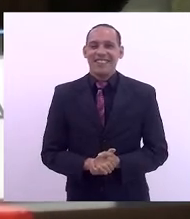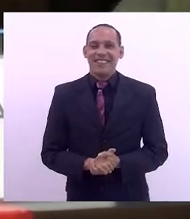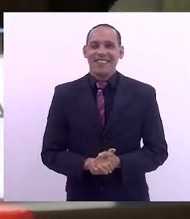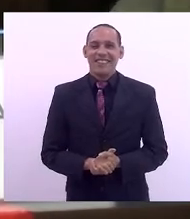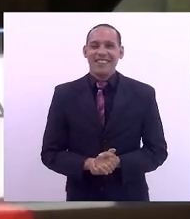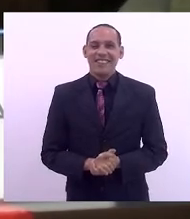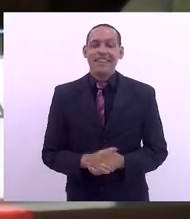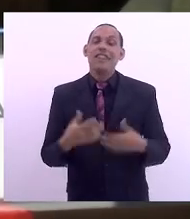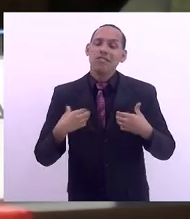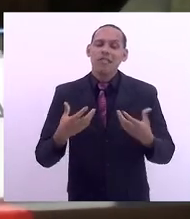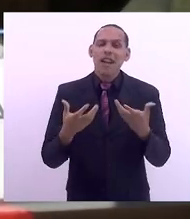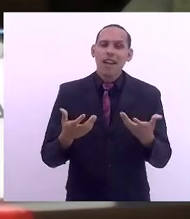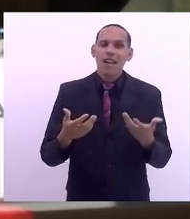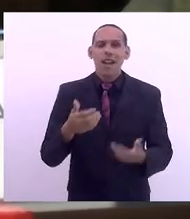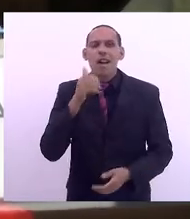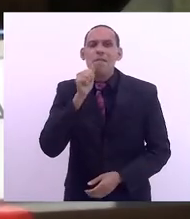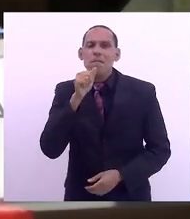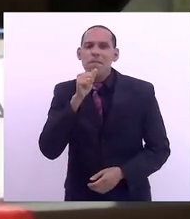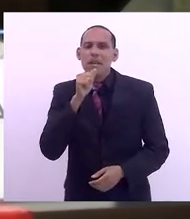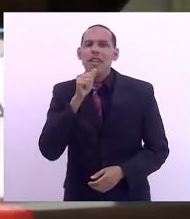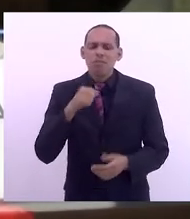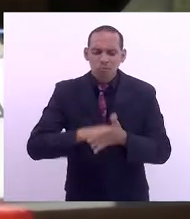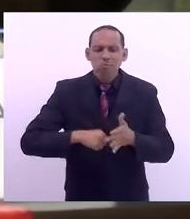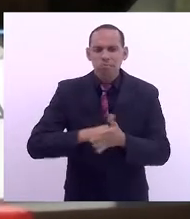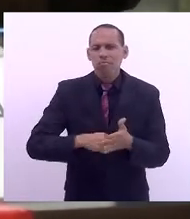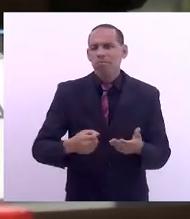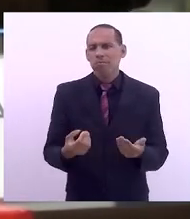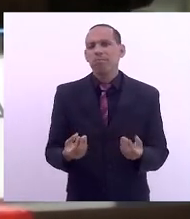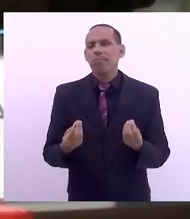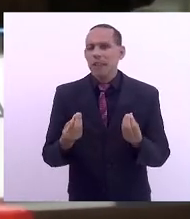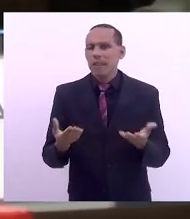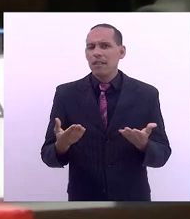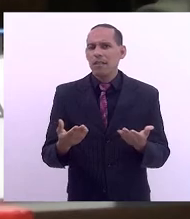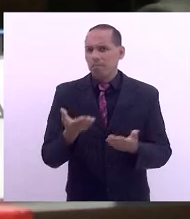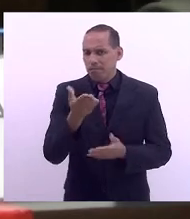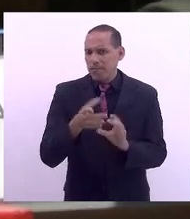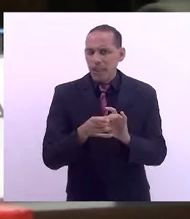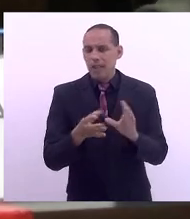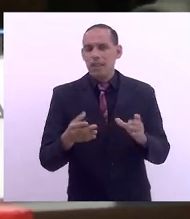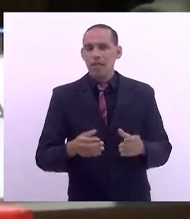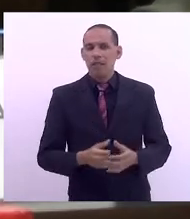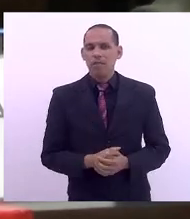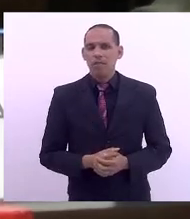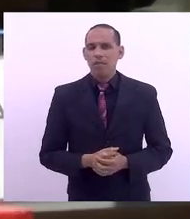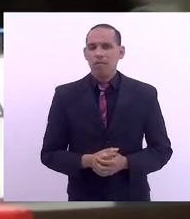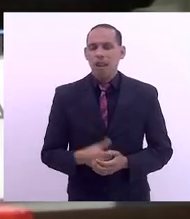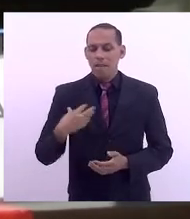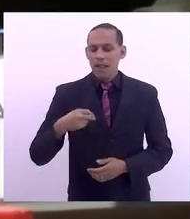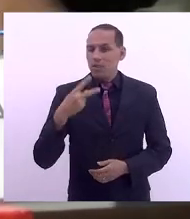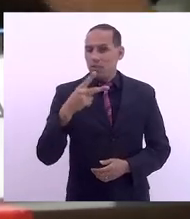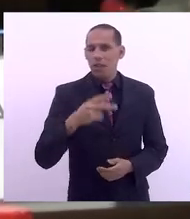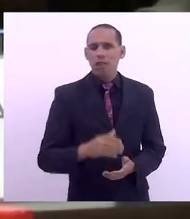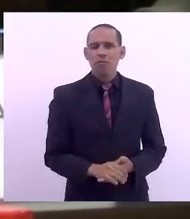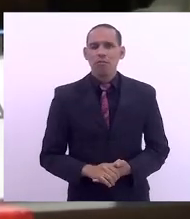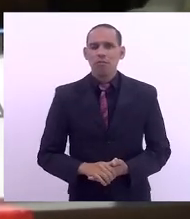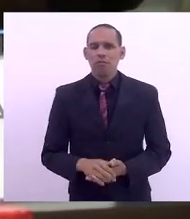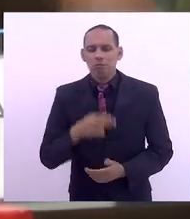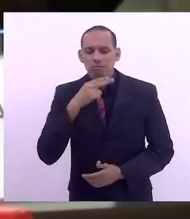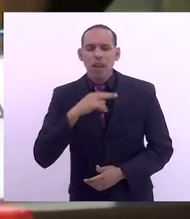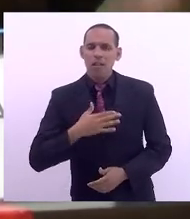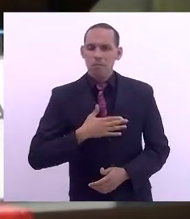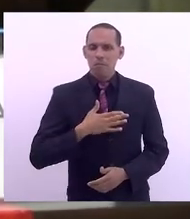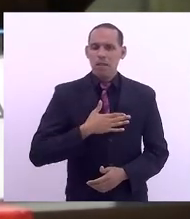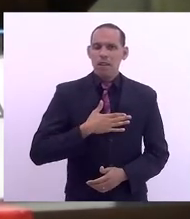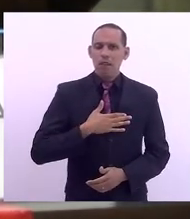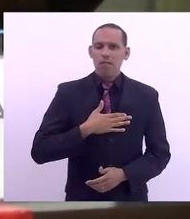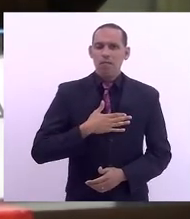Até queria, sua mãe está lutando para isso, com certeza absoluta. Para os seus filhos, para os meus netos, para os